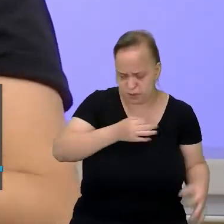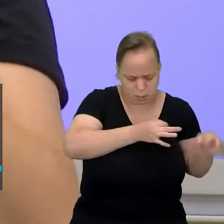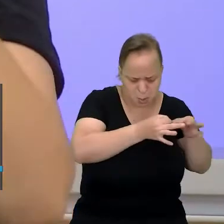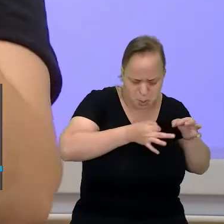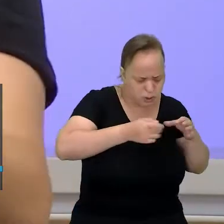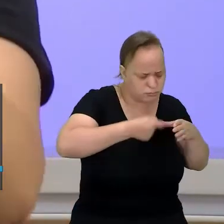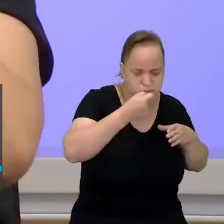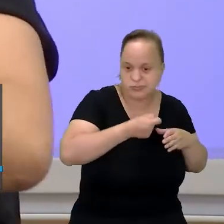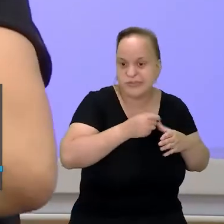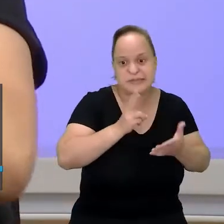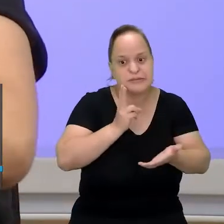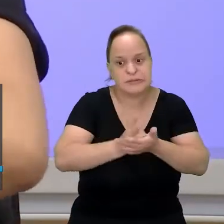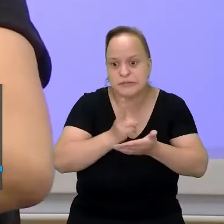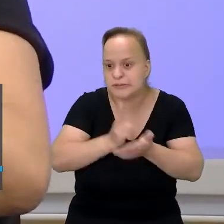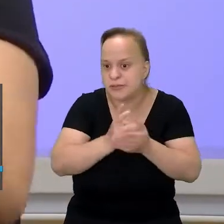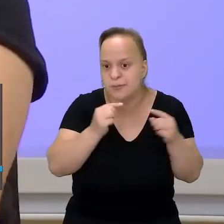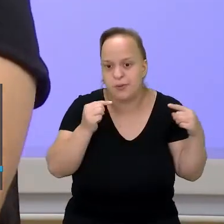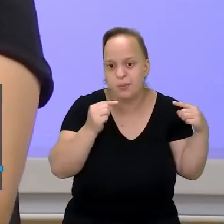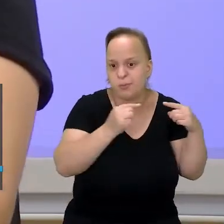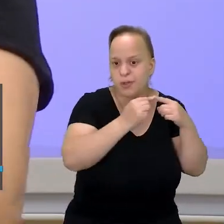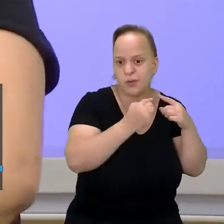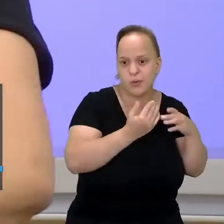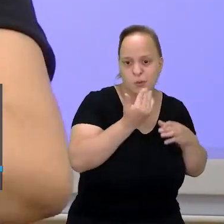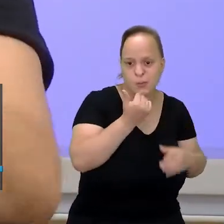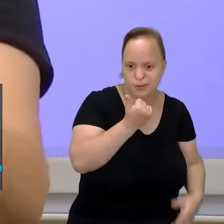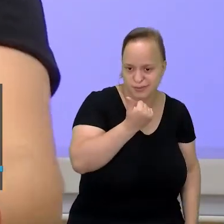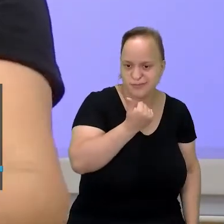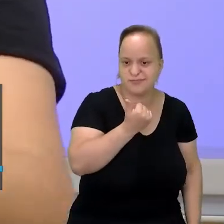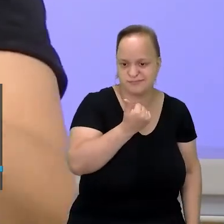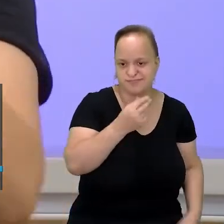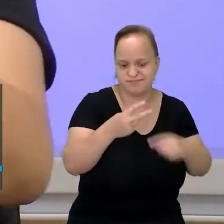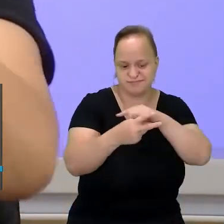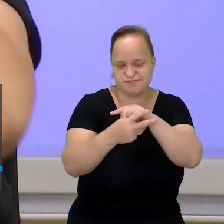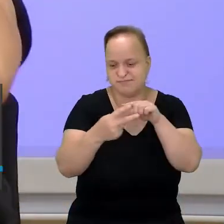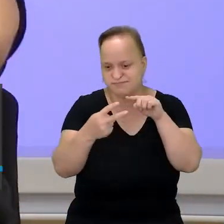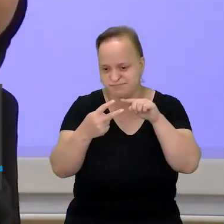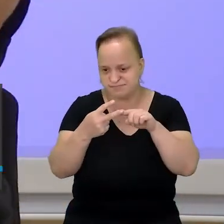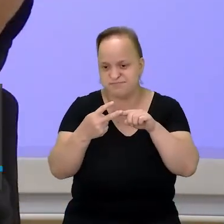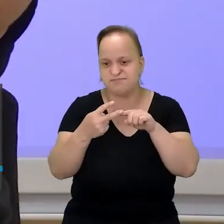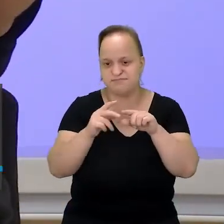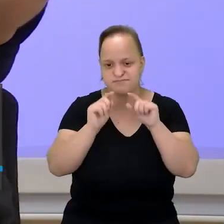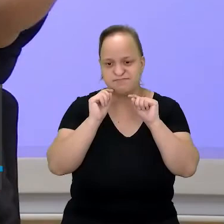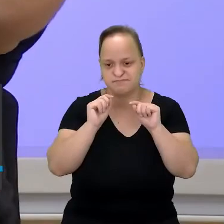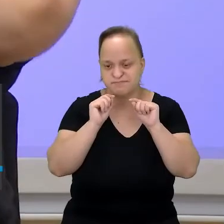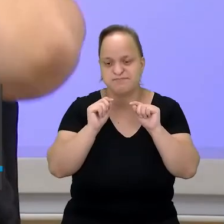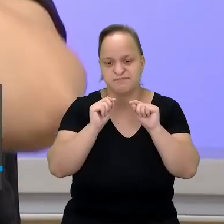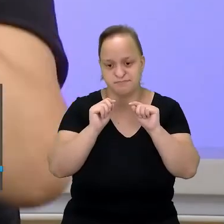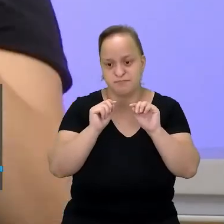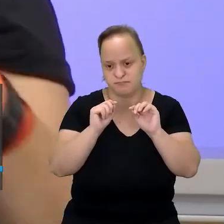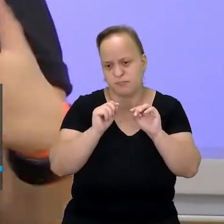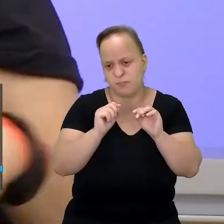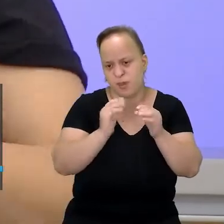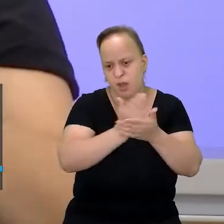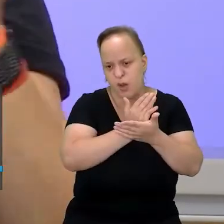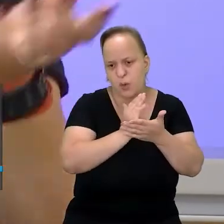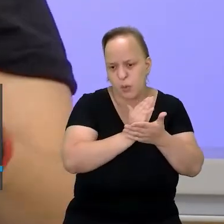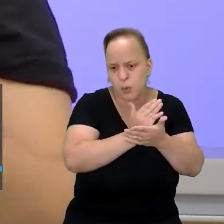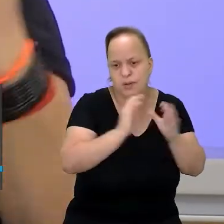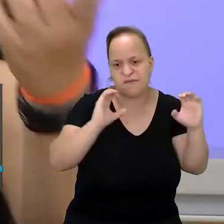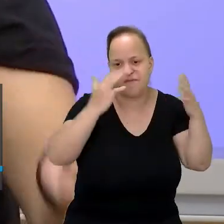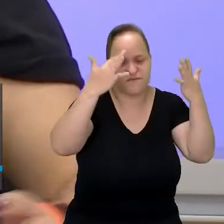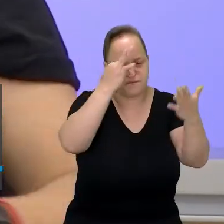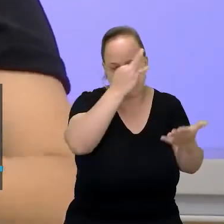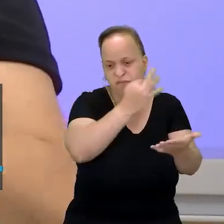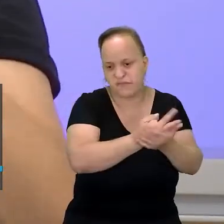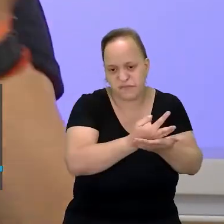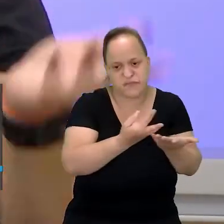coisa. Sempre está vinculado à comida. Segundo, práticas de fé. Eu estou incluindo fé porque aí pode